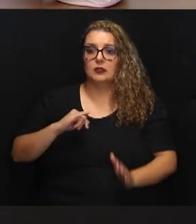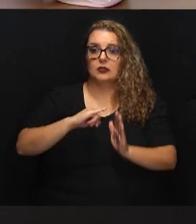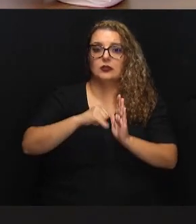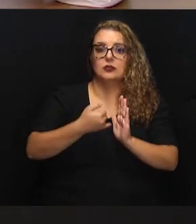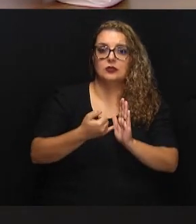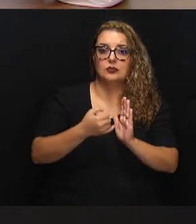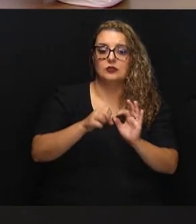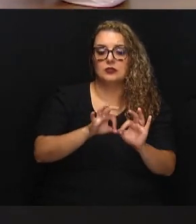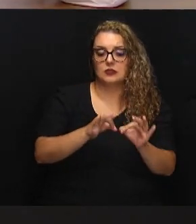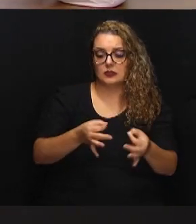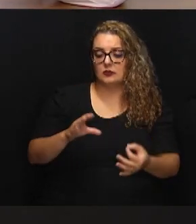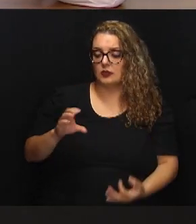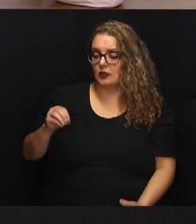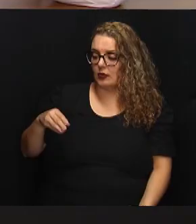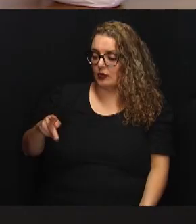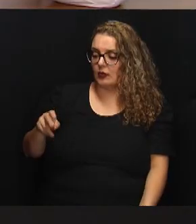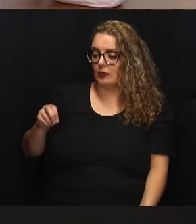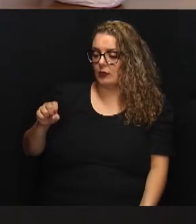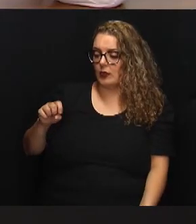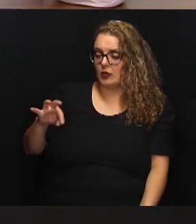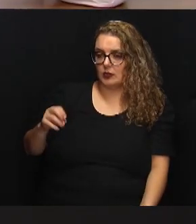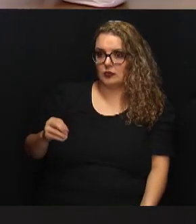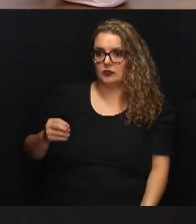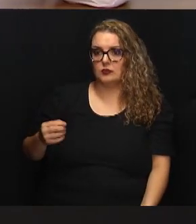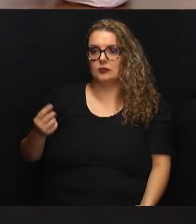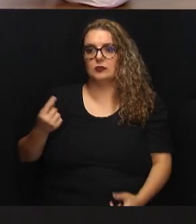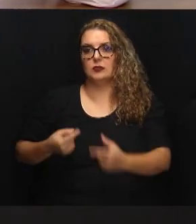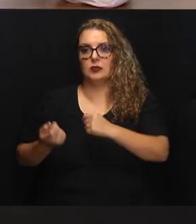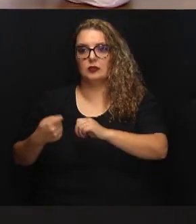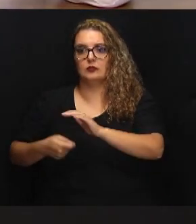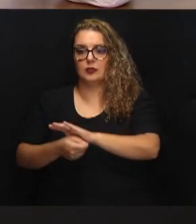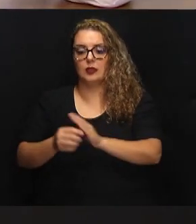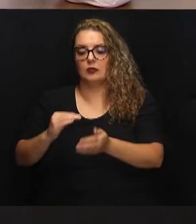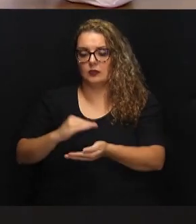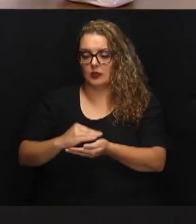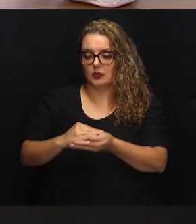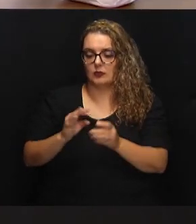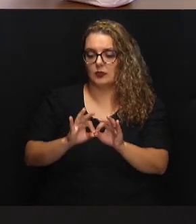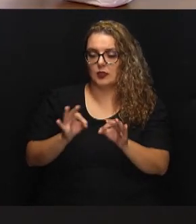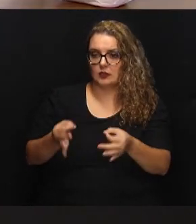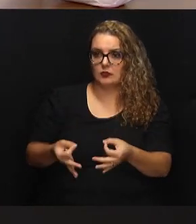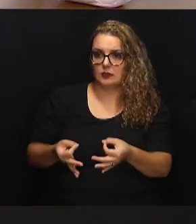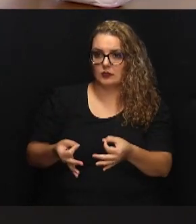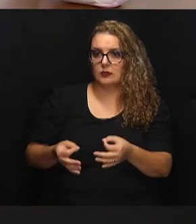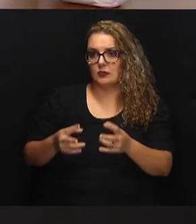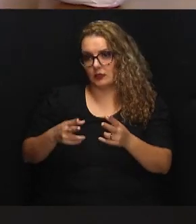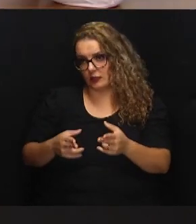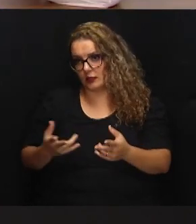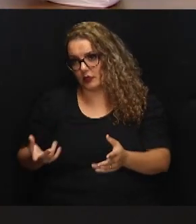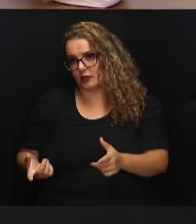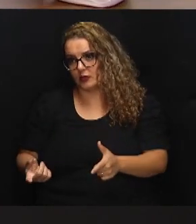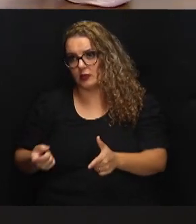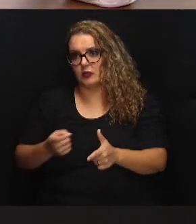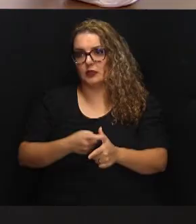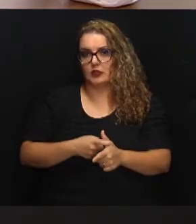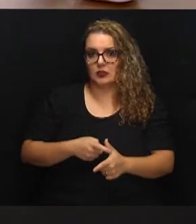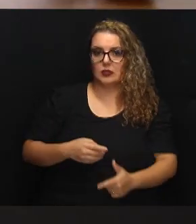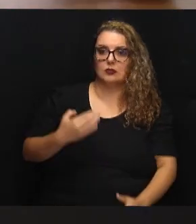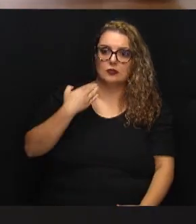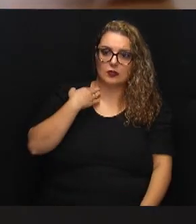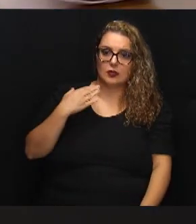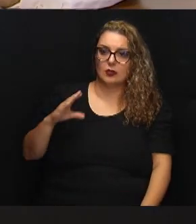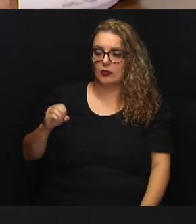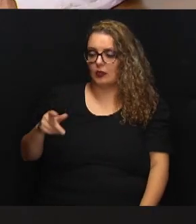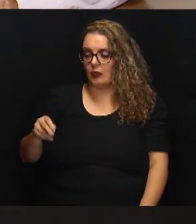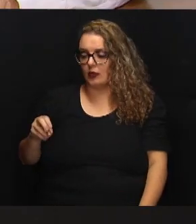né? Então você aplica na poupança, é simples, né? Mas quando você deve para o banco, juros compostos. Então, o que é